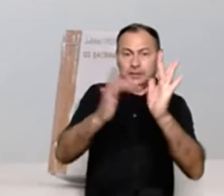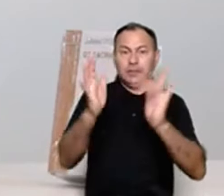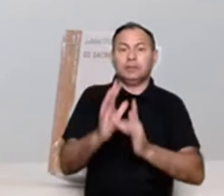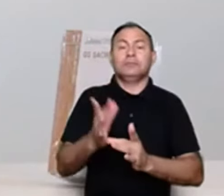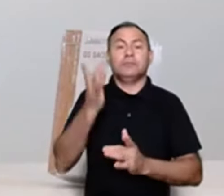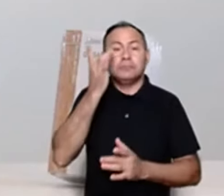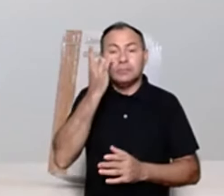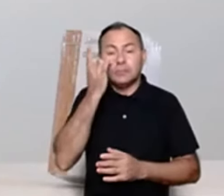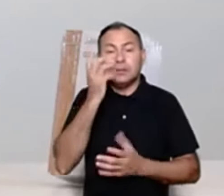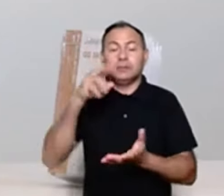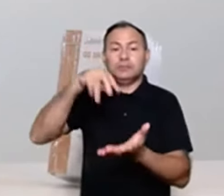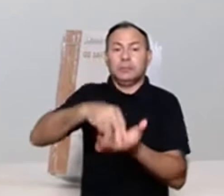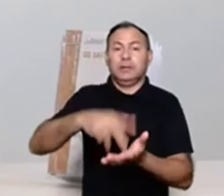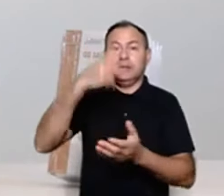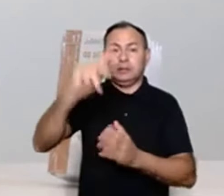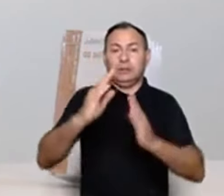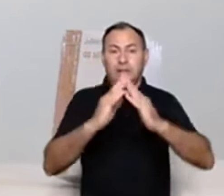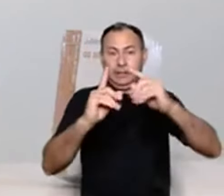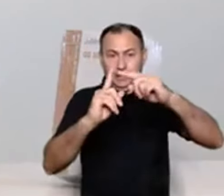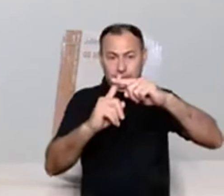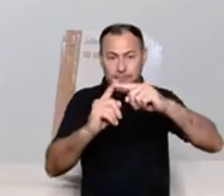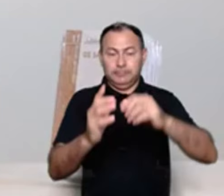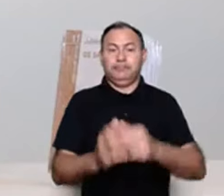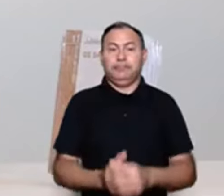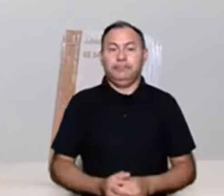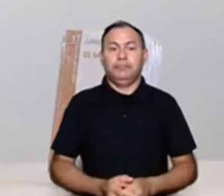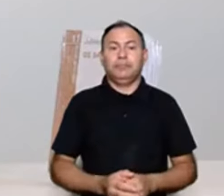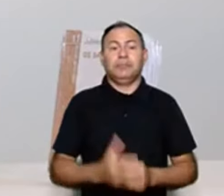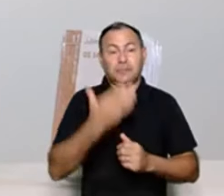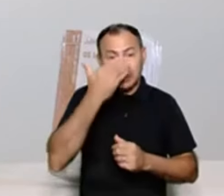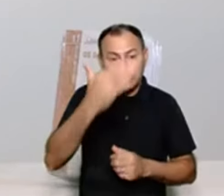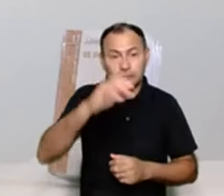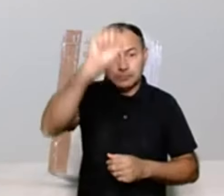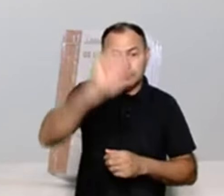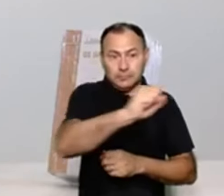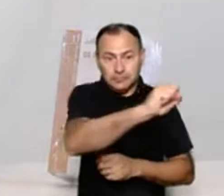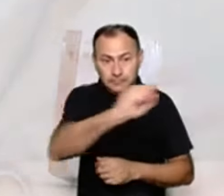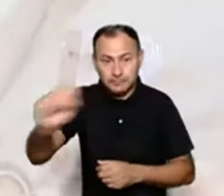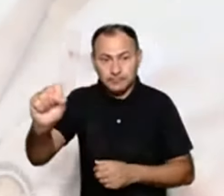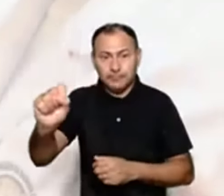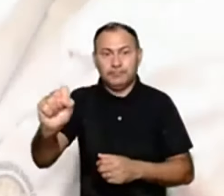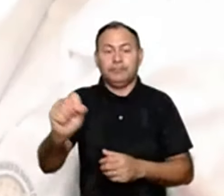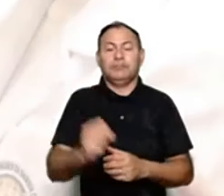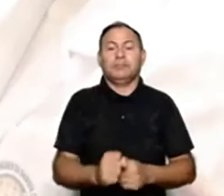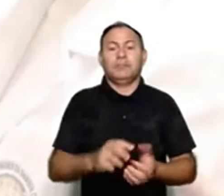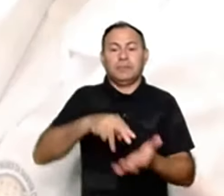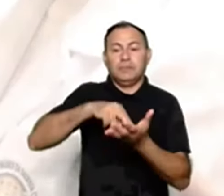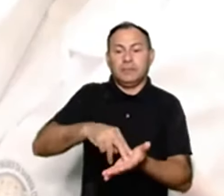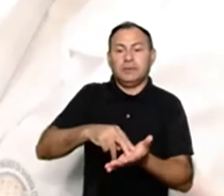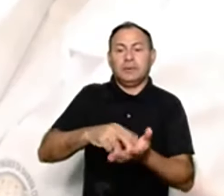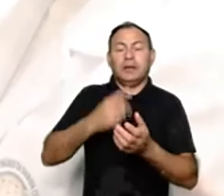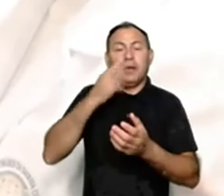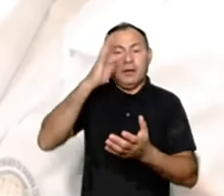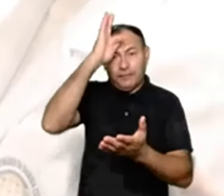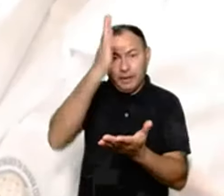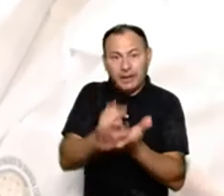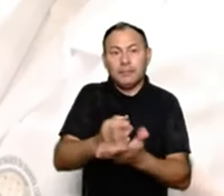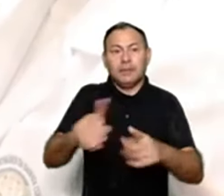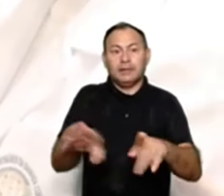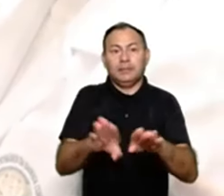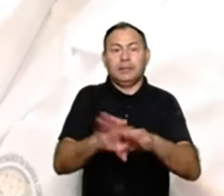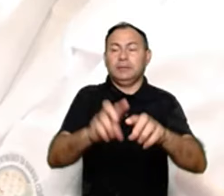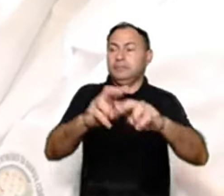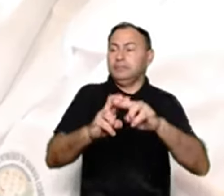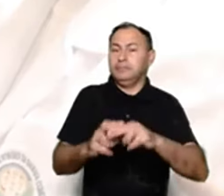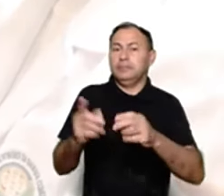Cristo presente e atuante na sua igreja. Diante disso, os sacramentos supõem a fé, mas